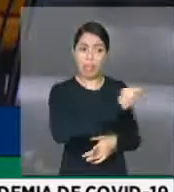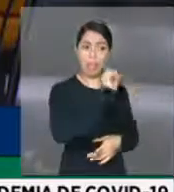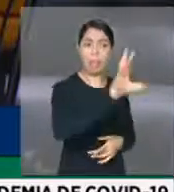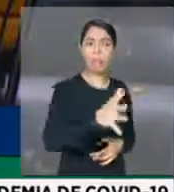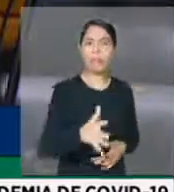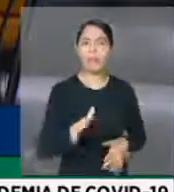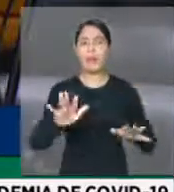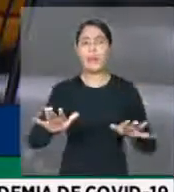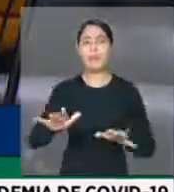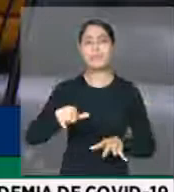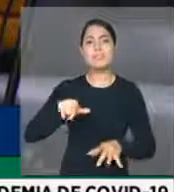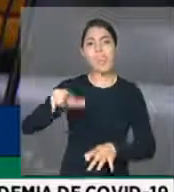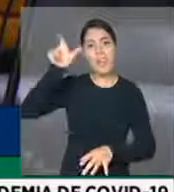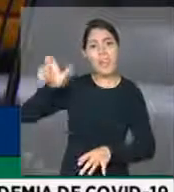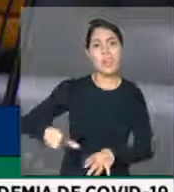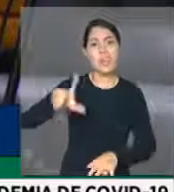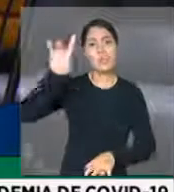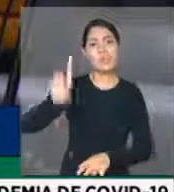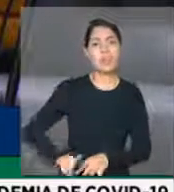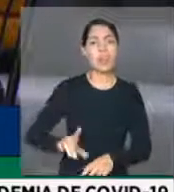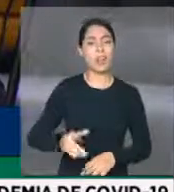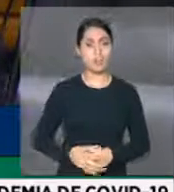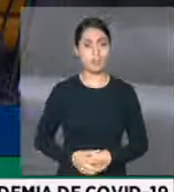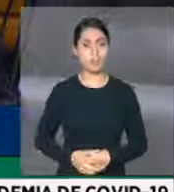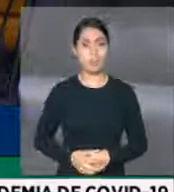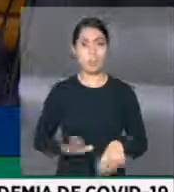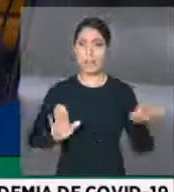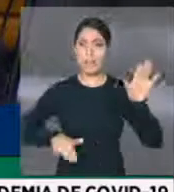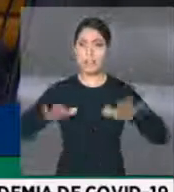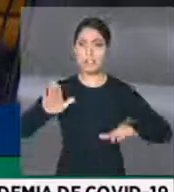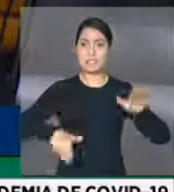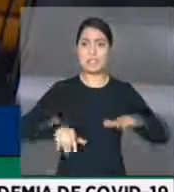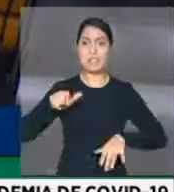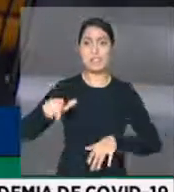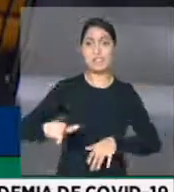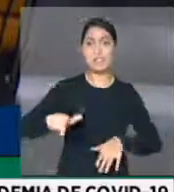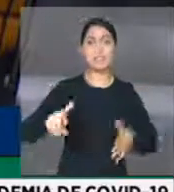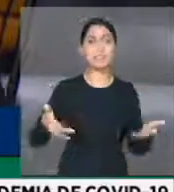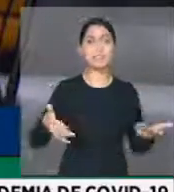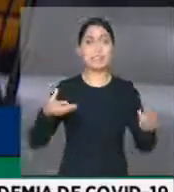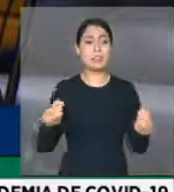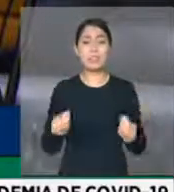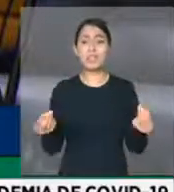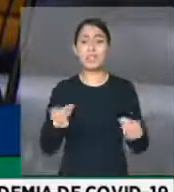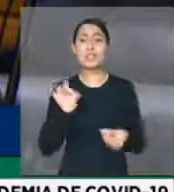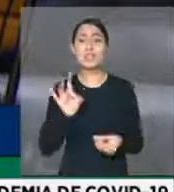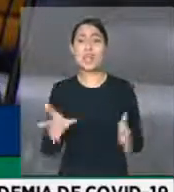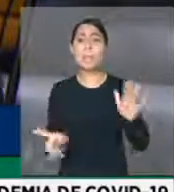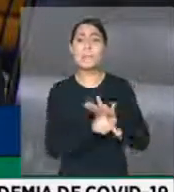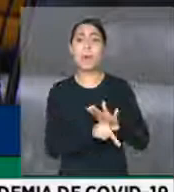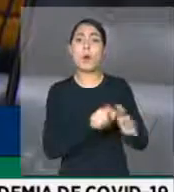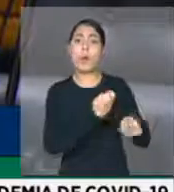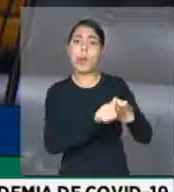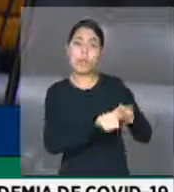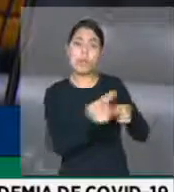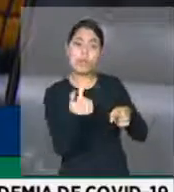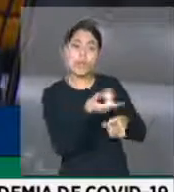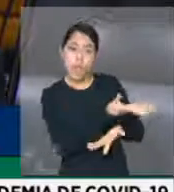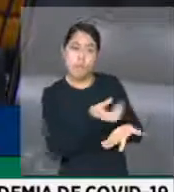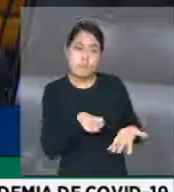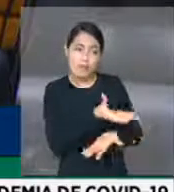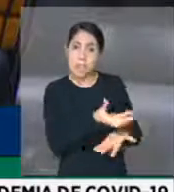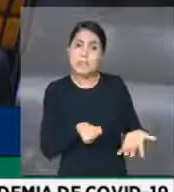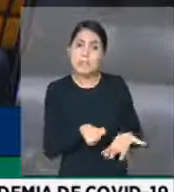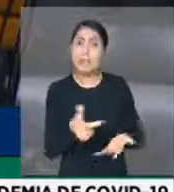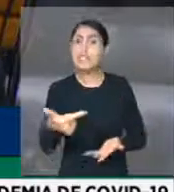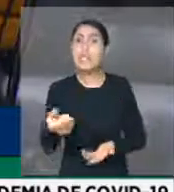da pessoa que tem seu rendimento, às vezes, definido apenas por essa locação, a gente está falando aqui como se todos os